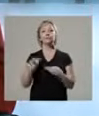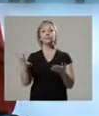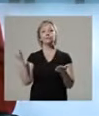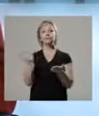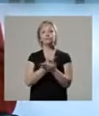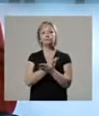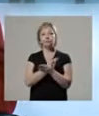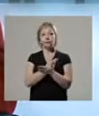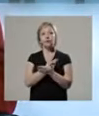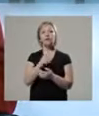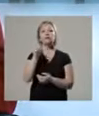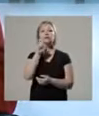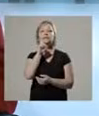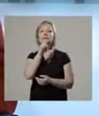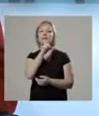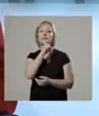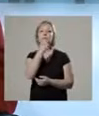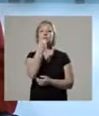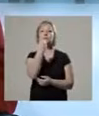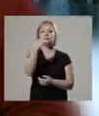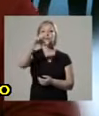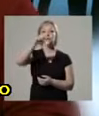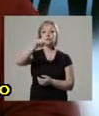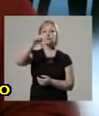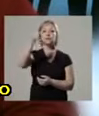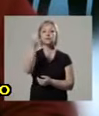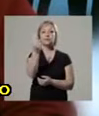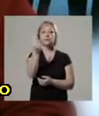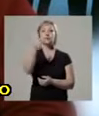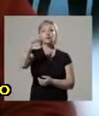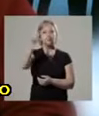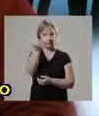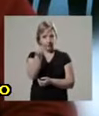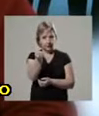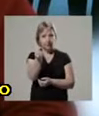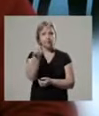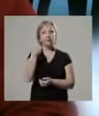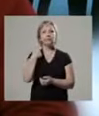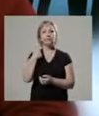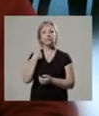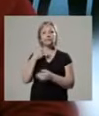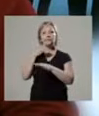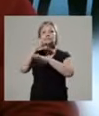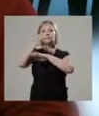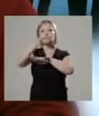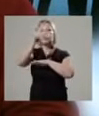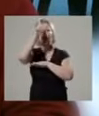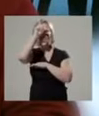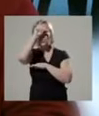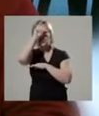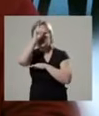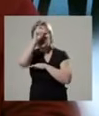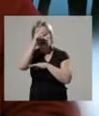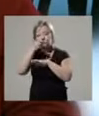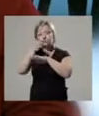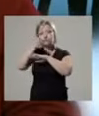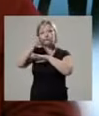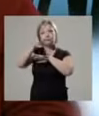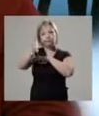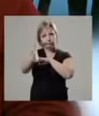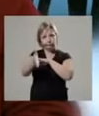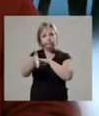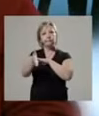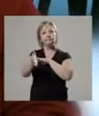em setembro de 1976. E fui internada no Centro de Reabilitação da ABBR em fevereiro